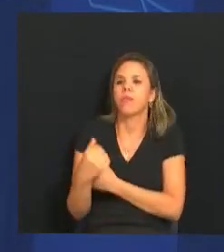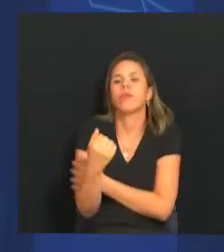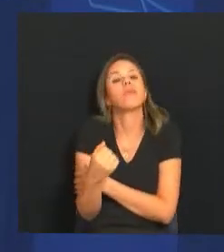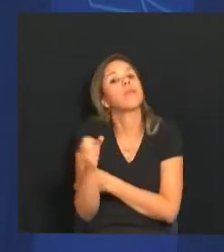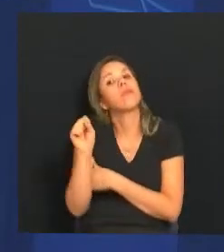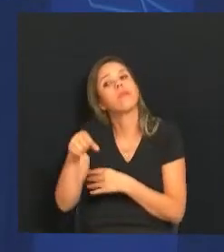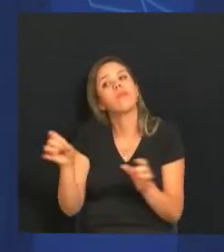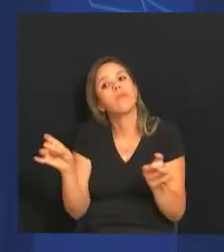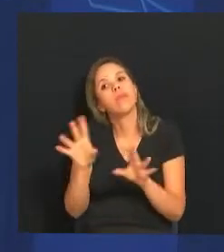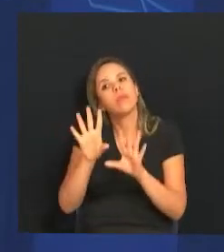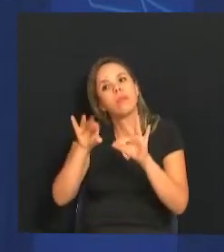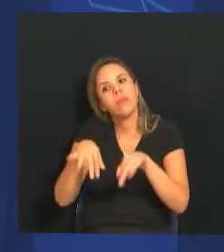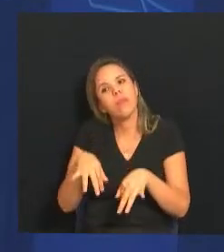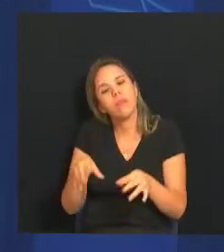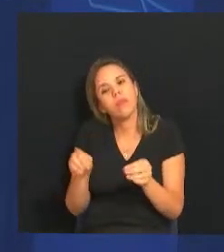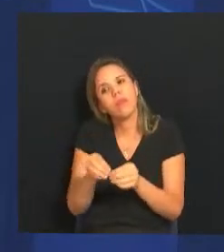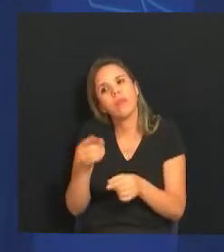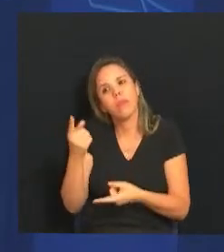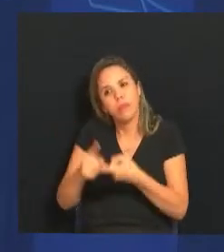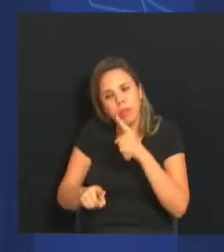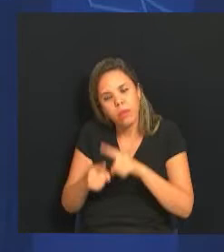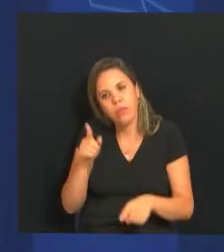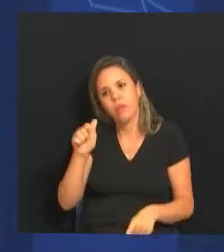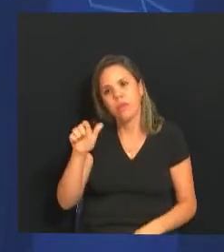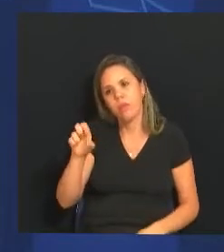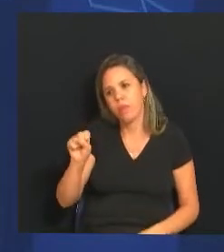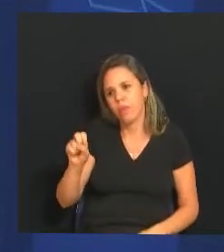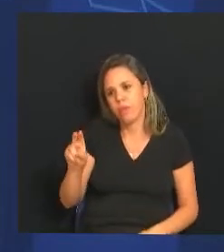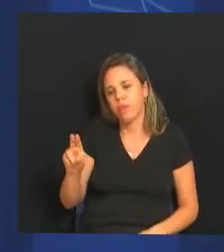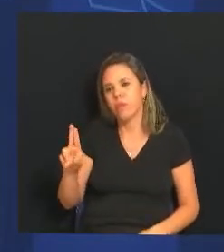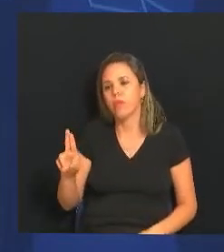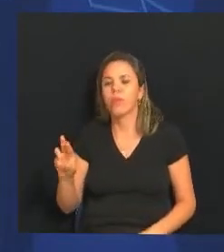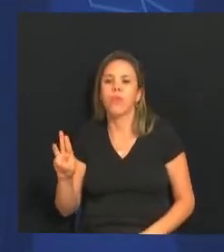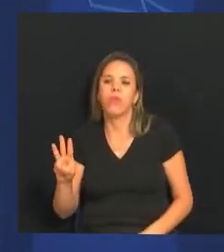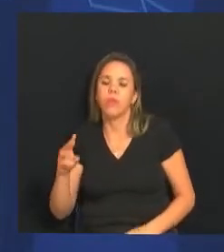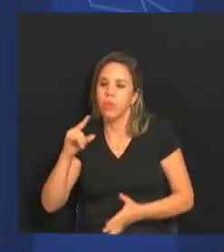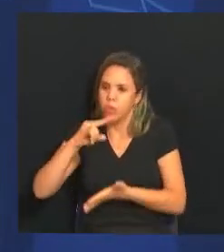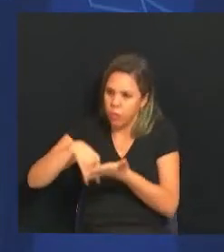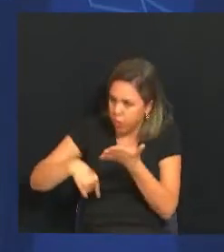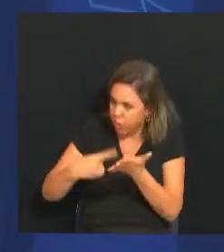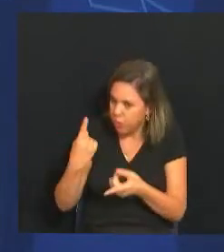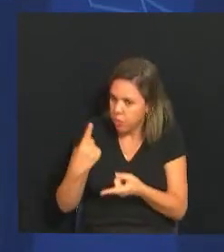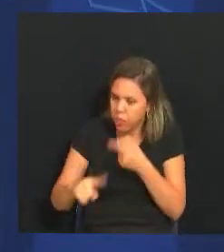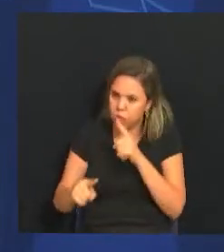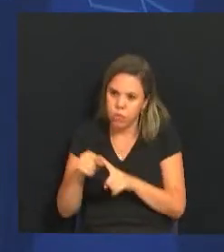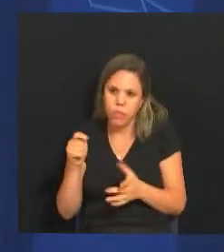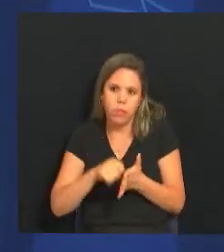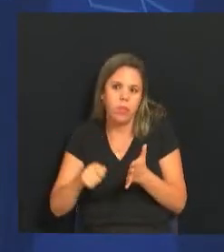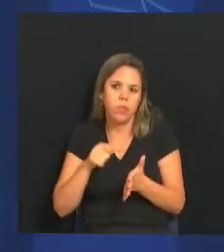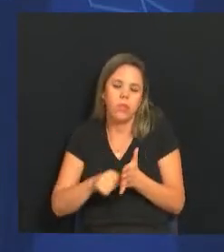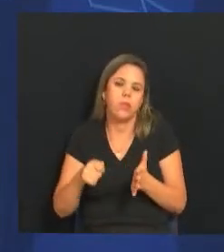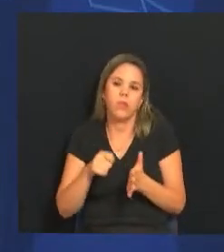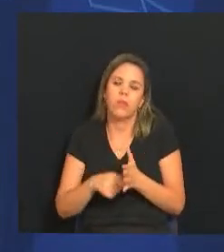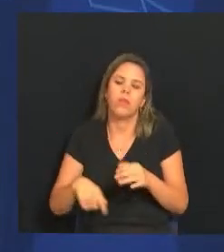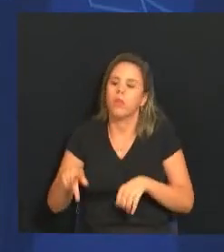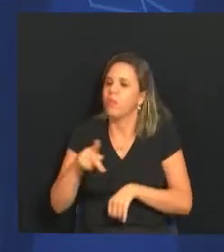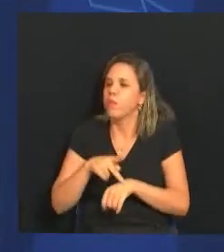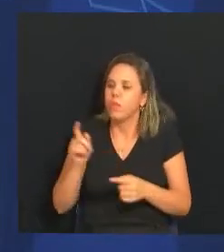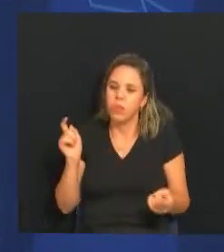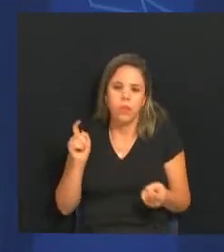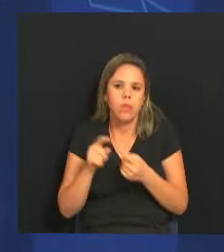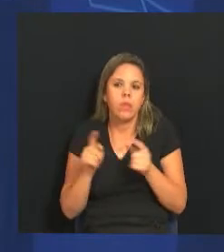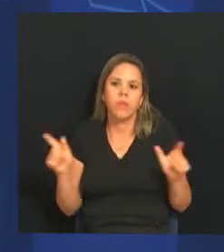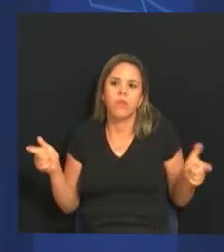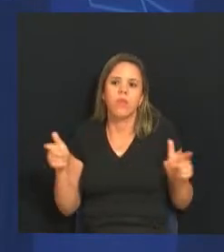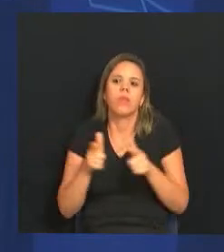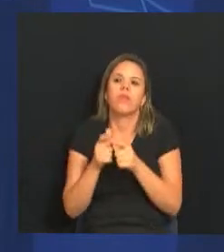se encerrou com o Pacto de Glasgow. O que é o Pacto de Glasgow? Um documento que foi assinado pelos países com metas de redução